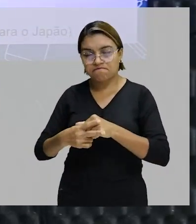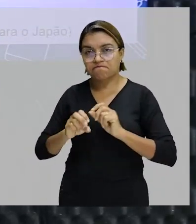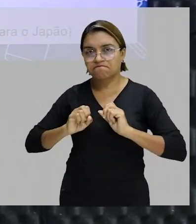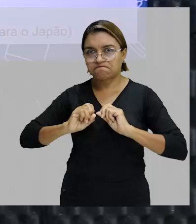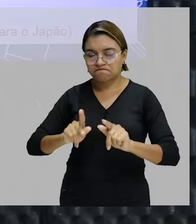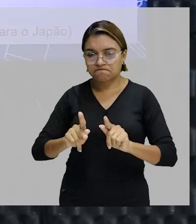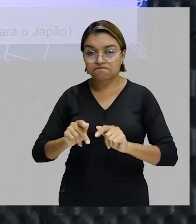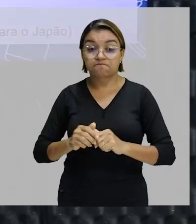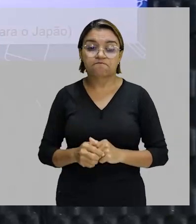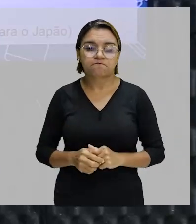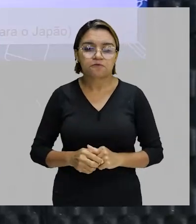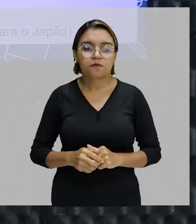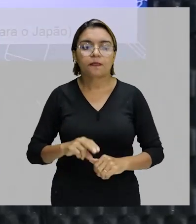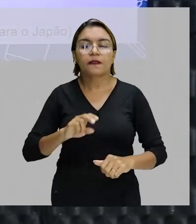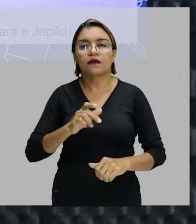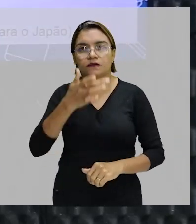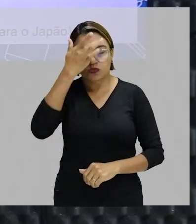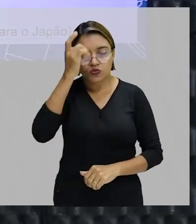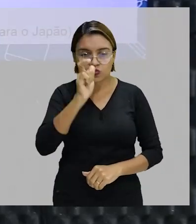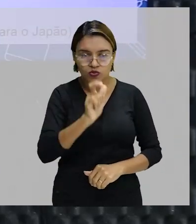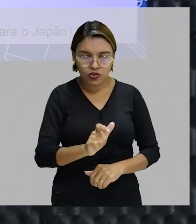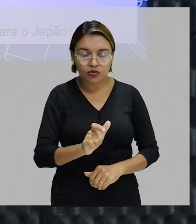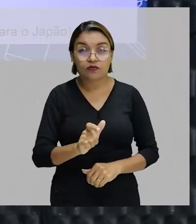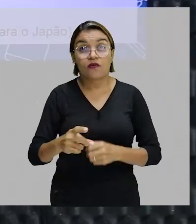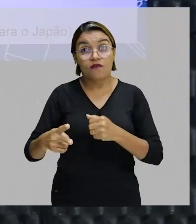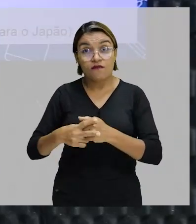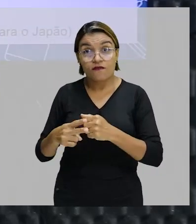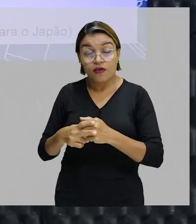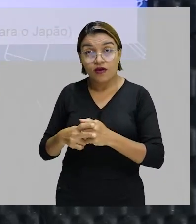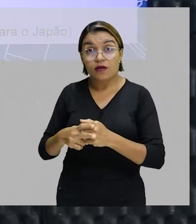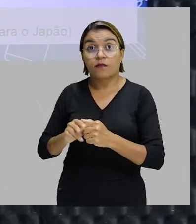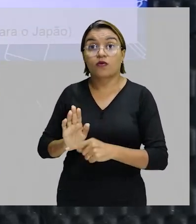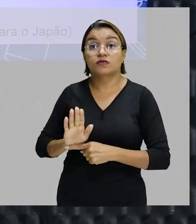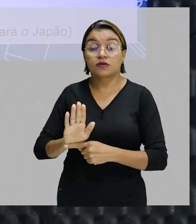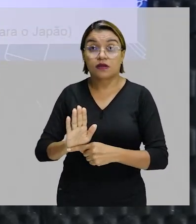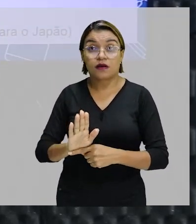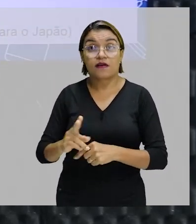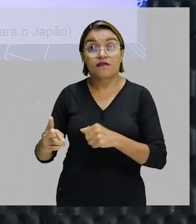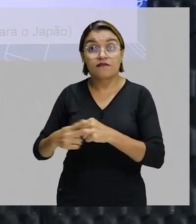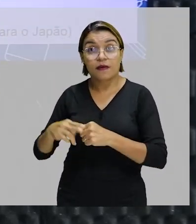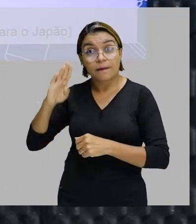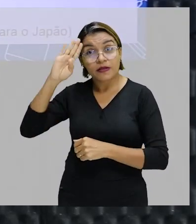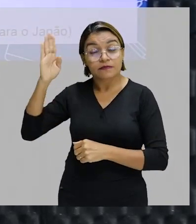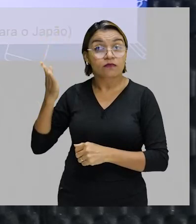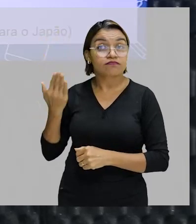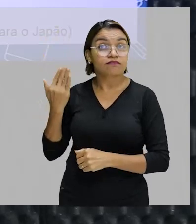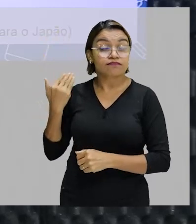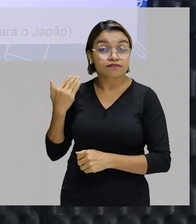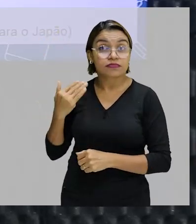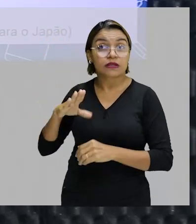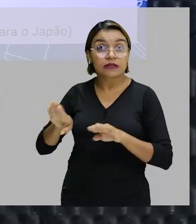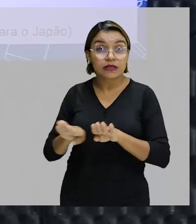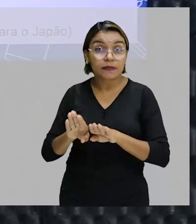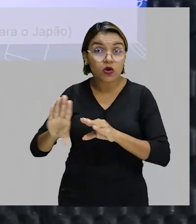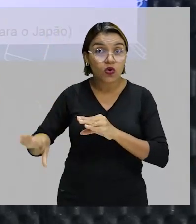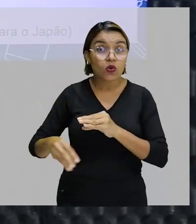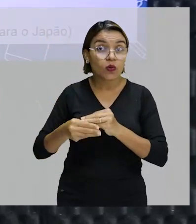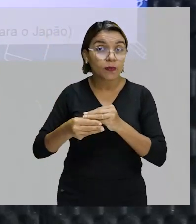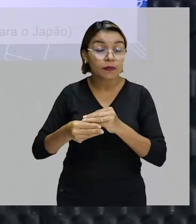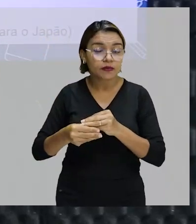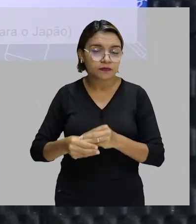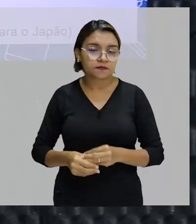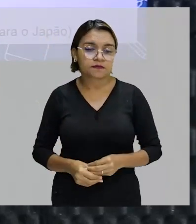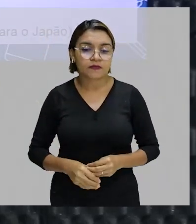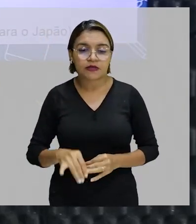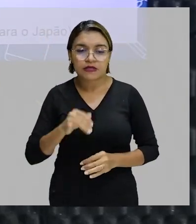Bom? Sujeito, verbo auxiliar, verbo principal no particípio passado e complemento. No exemplo